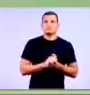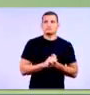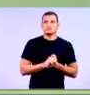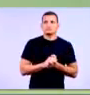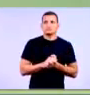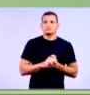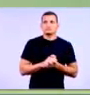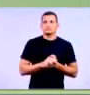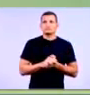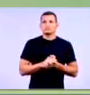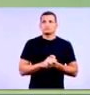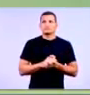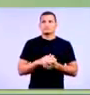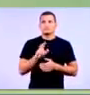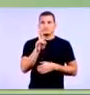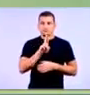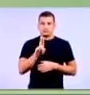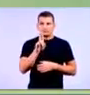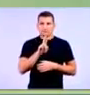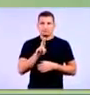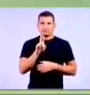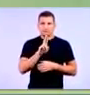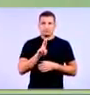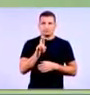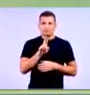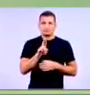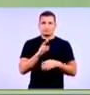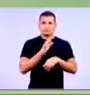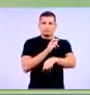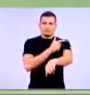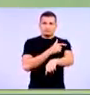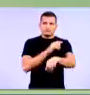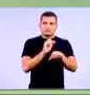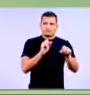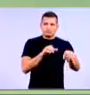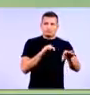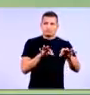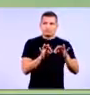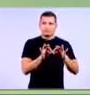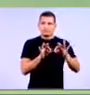muito utilizada no ensino à distância. Ela é mediada